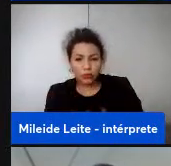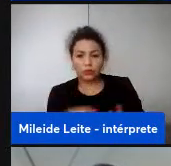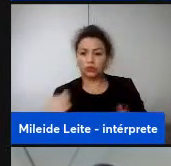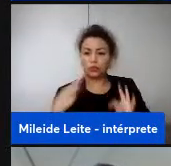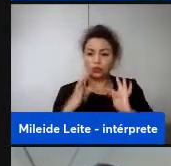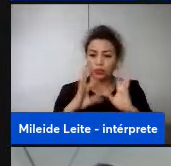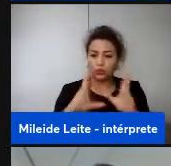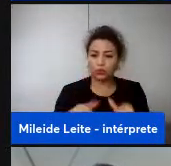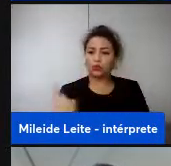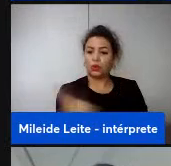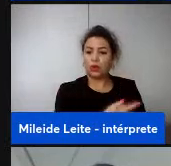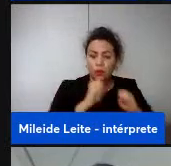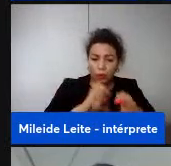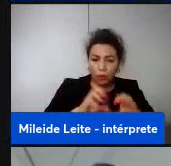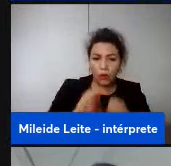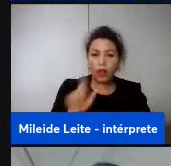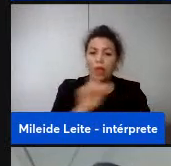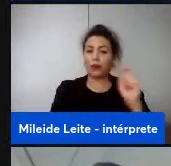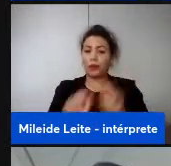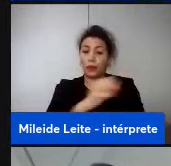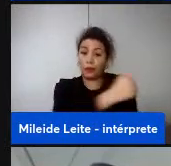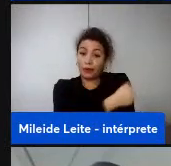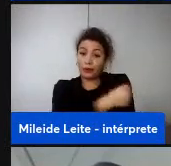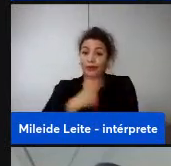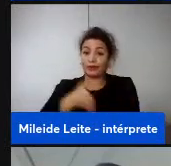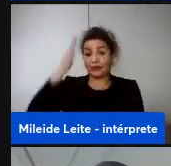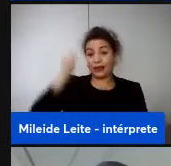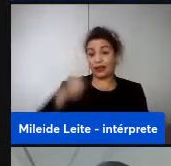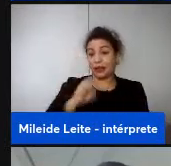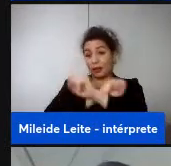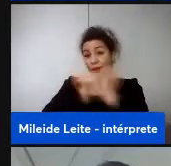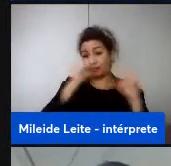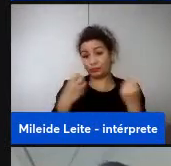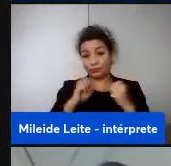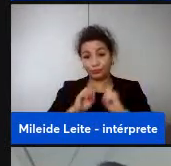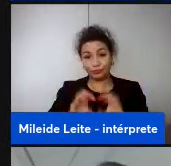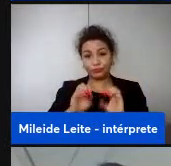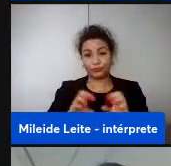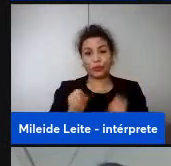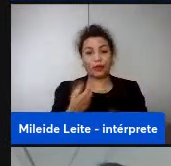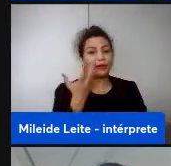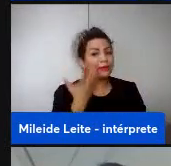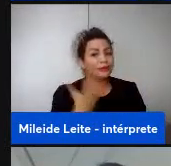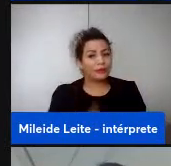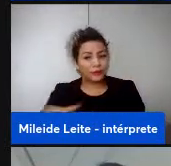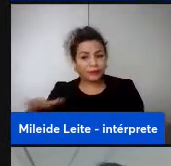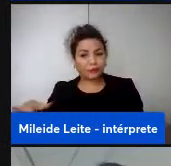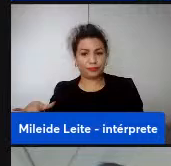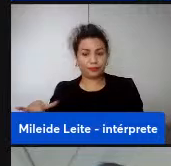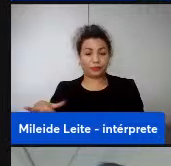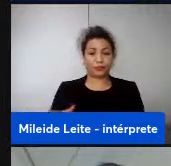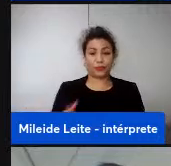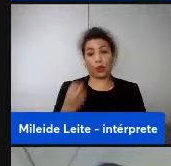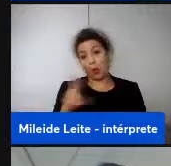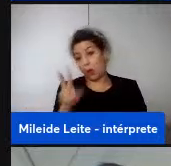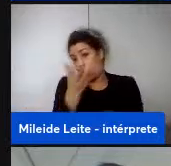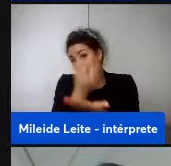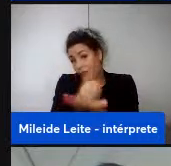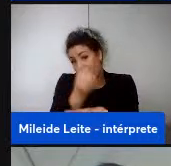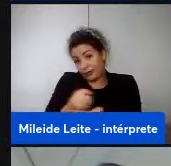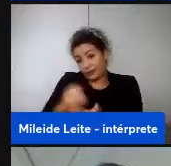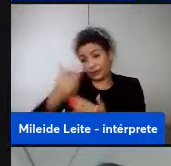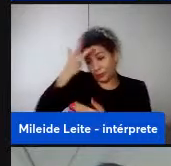de novo ao que o aluno já sabe, é impossível ensinar as crianças, né? Ou alfabetizar os